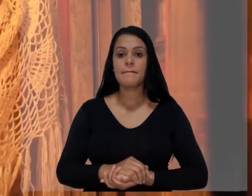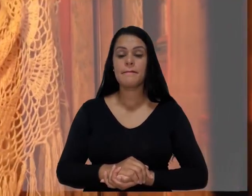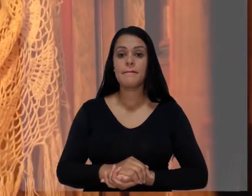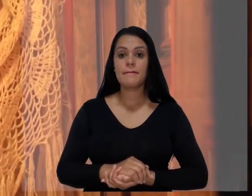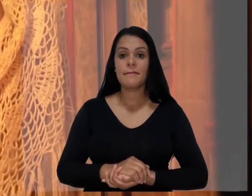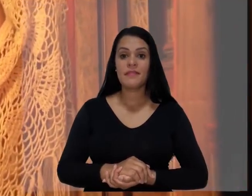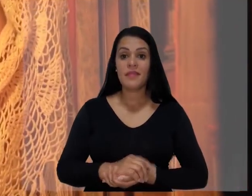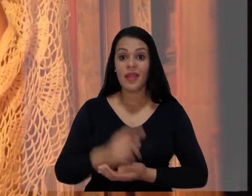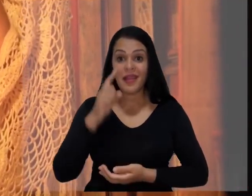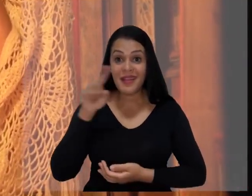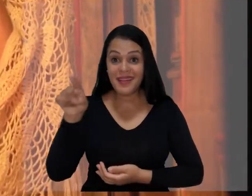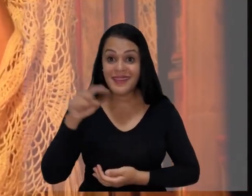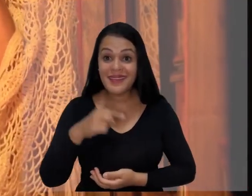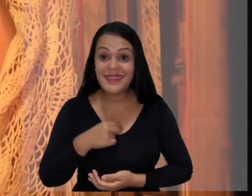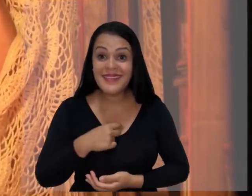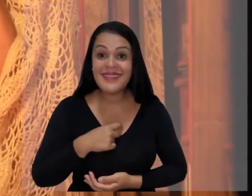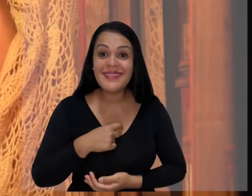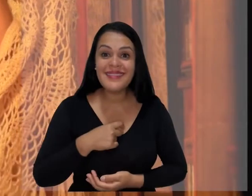Ô, Lili!